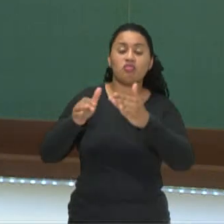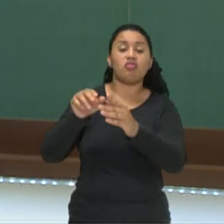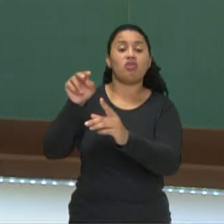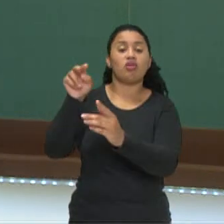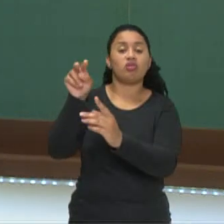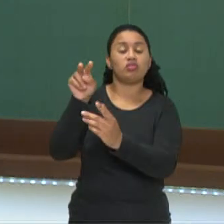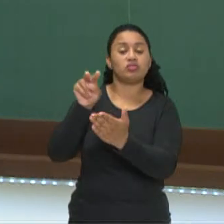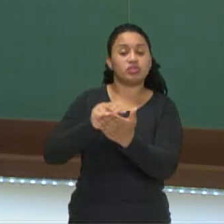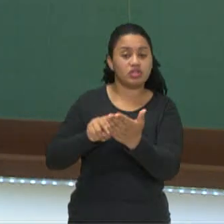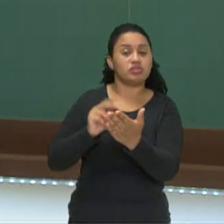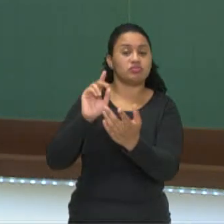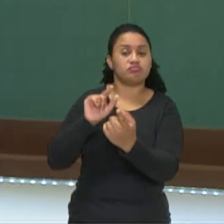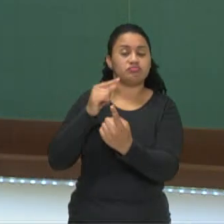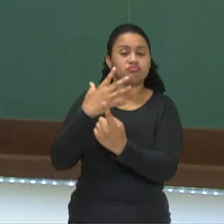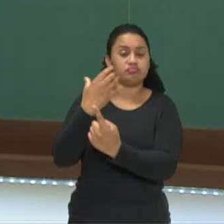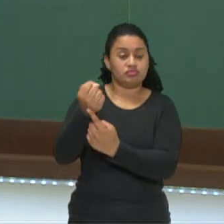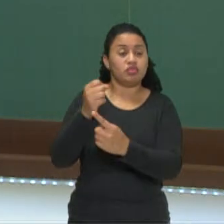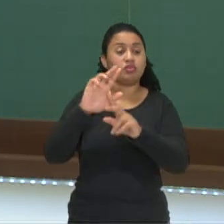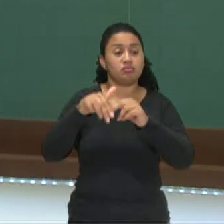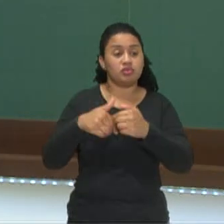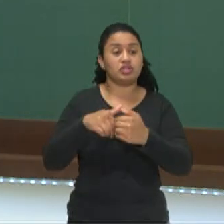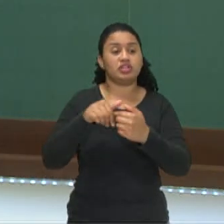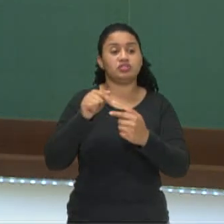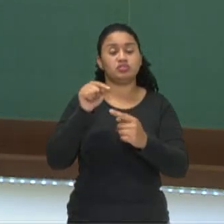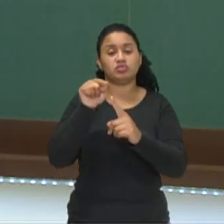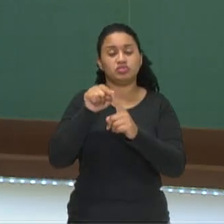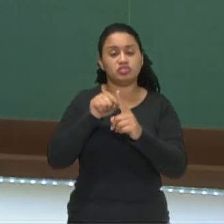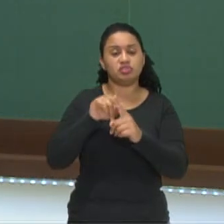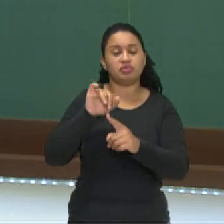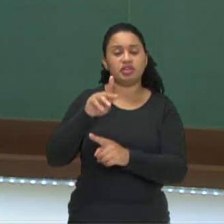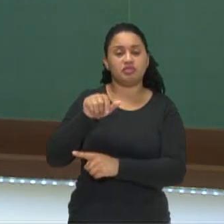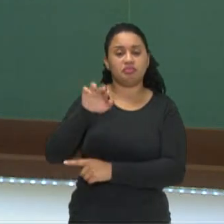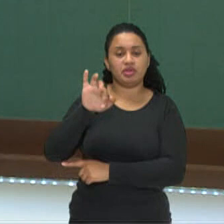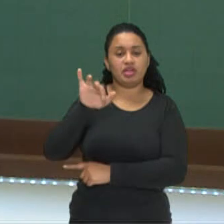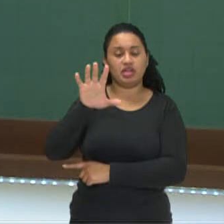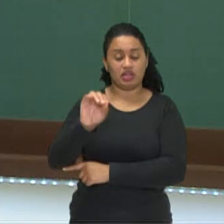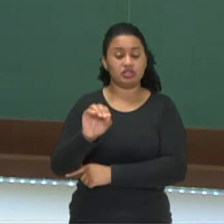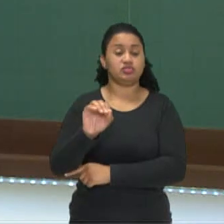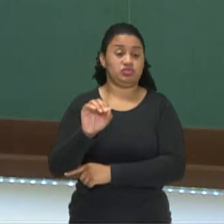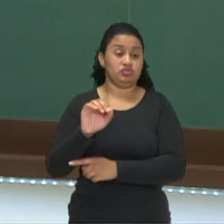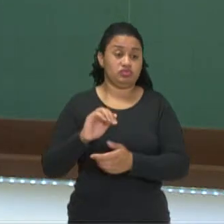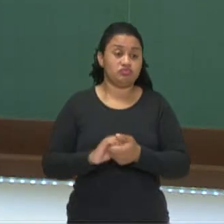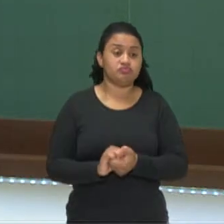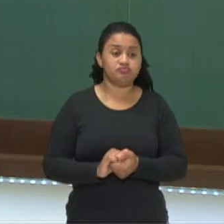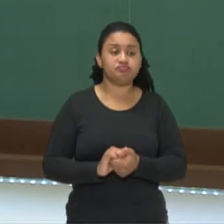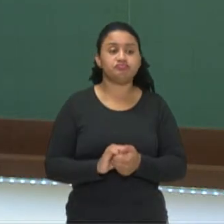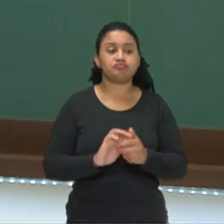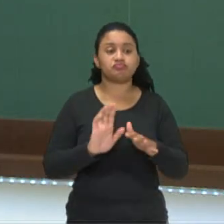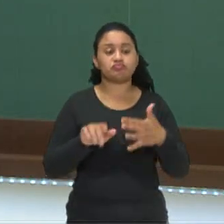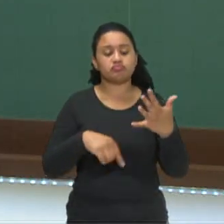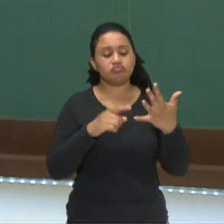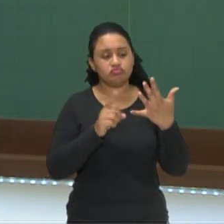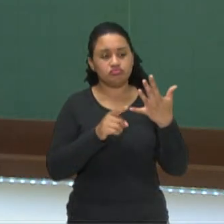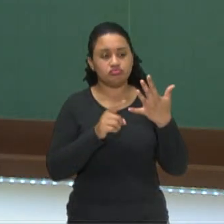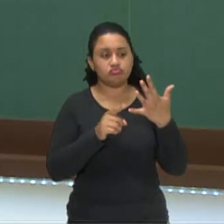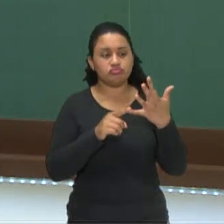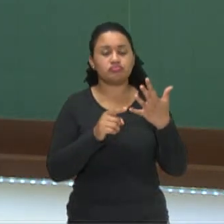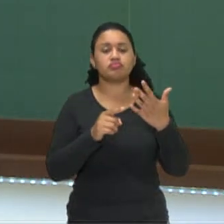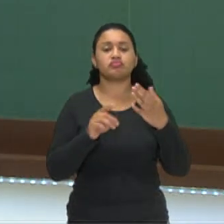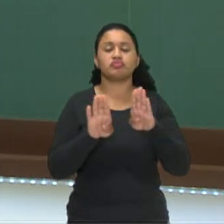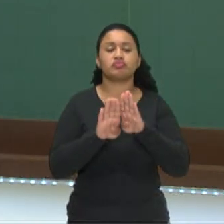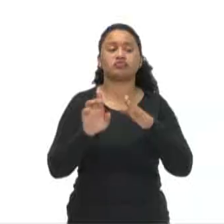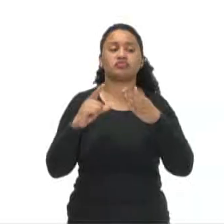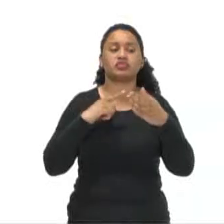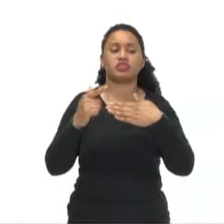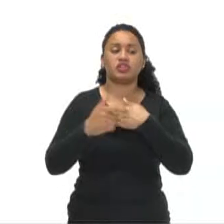que usa ali o imperativo para apelar, né, apelativo para o leitor. E eu